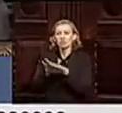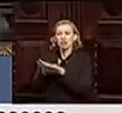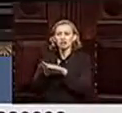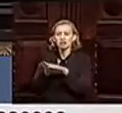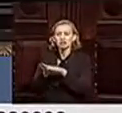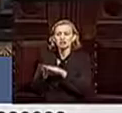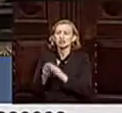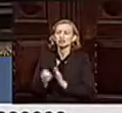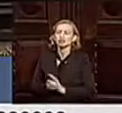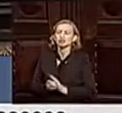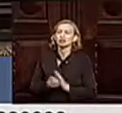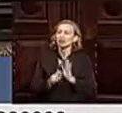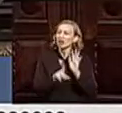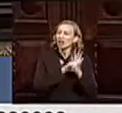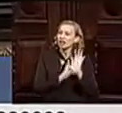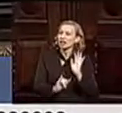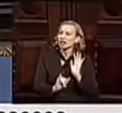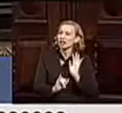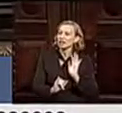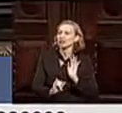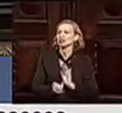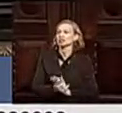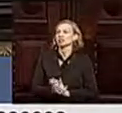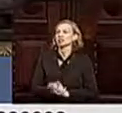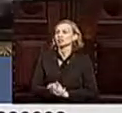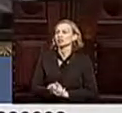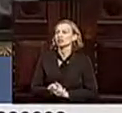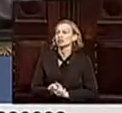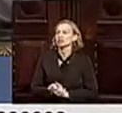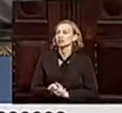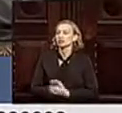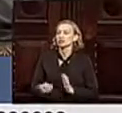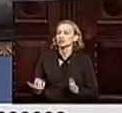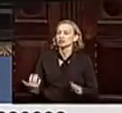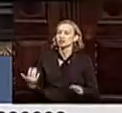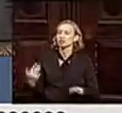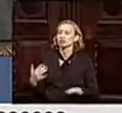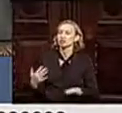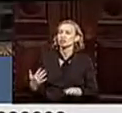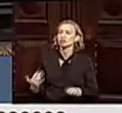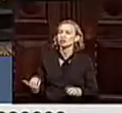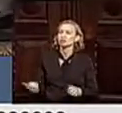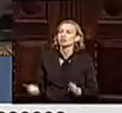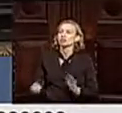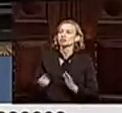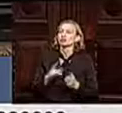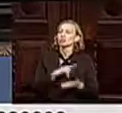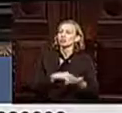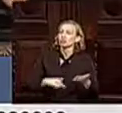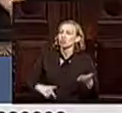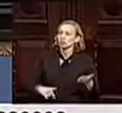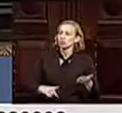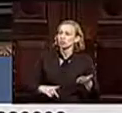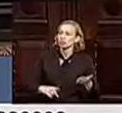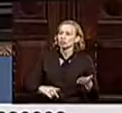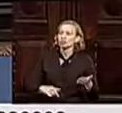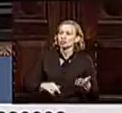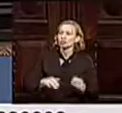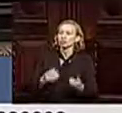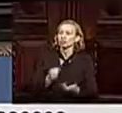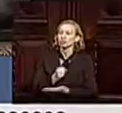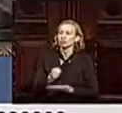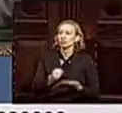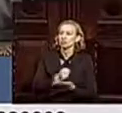temos a Lei 10.639, que pretende incluir no currículo da educação básica, já há 15 anos, conteúdos referentes à história